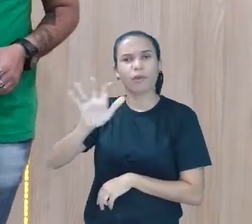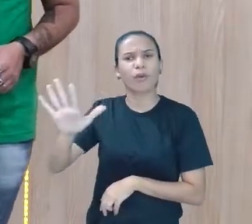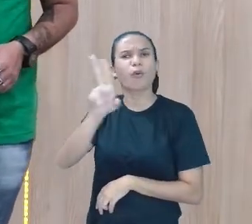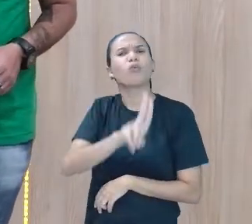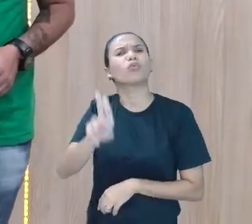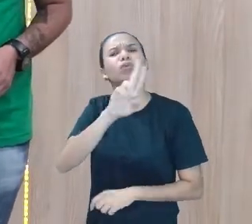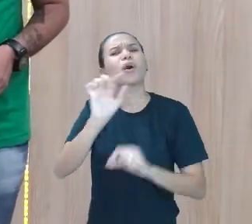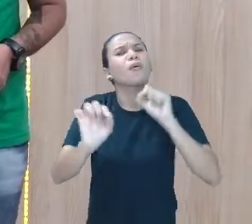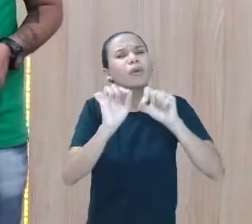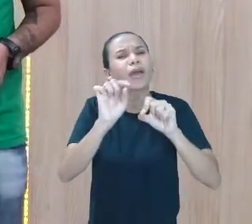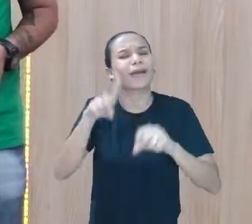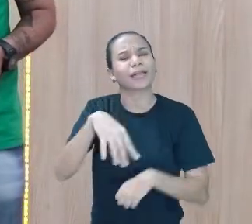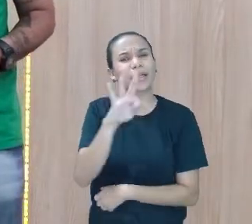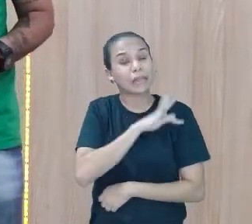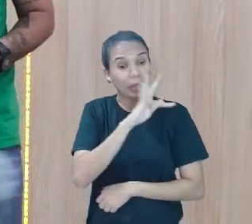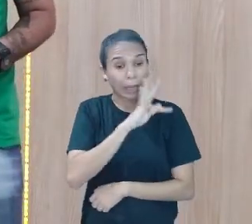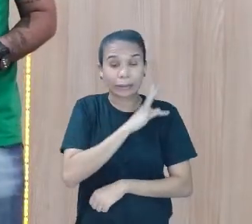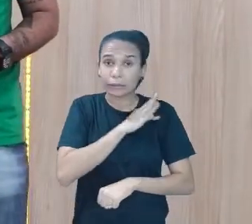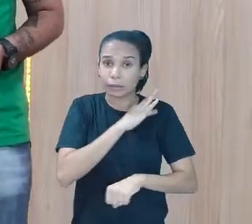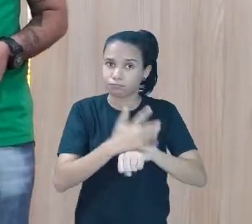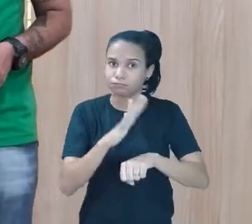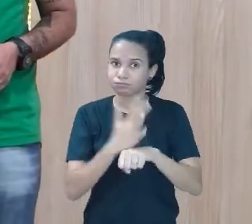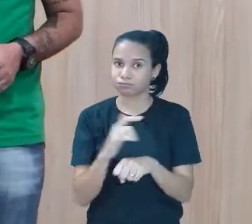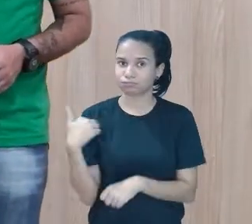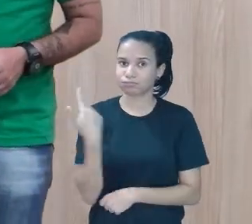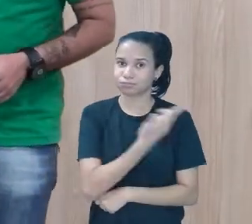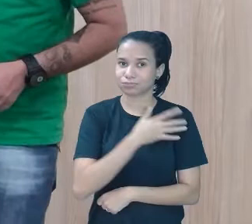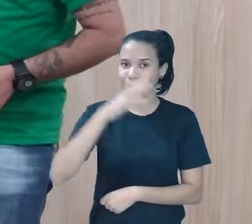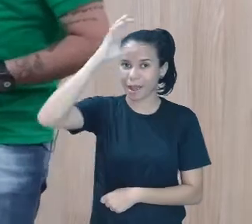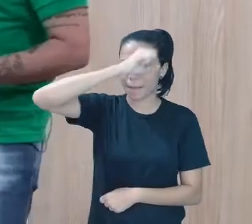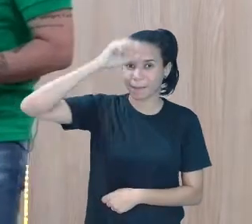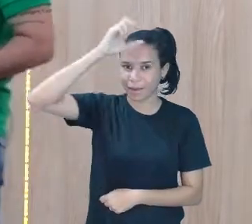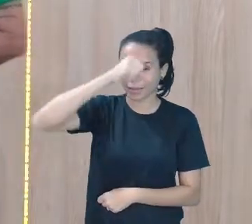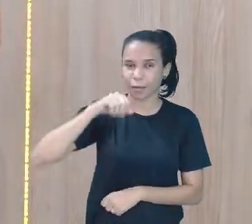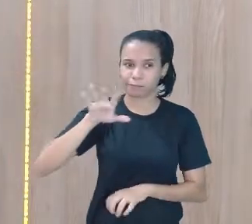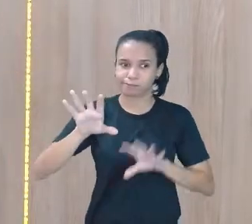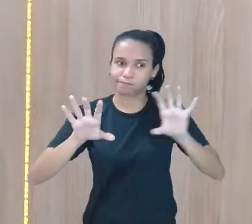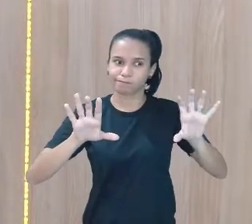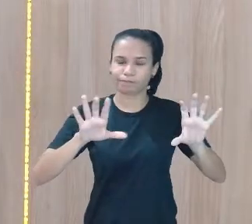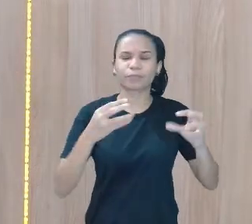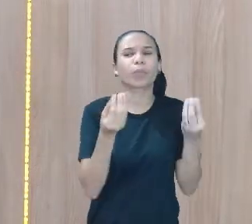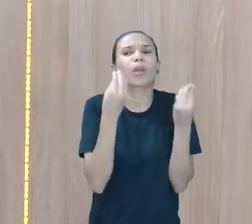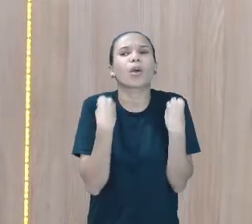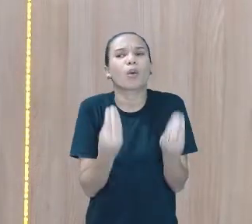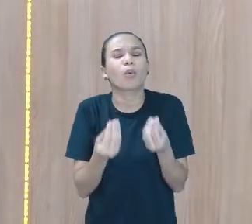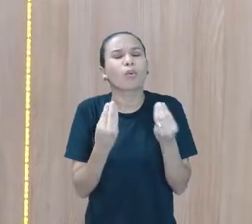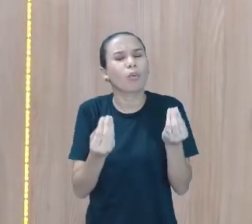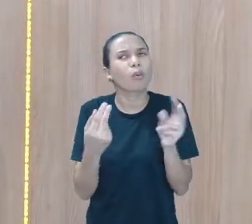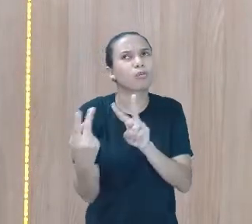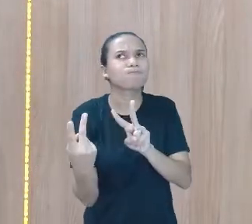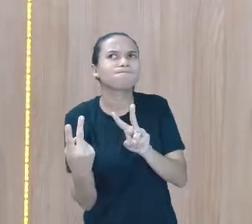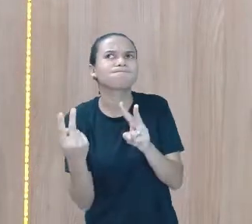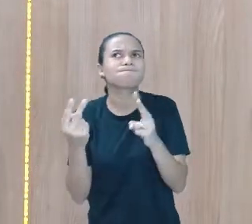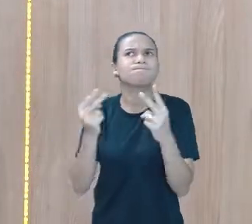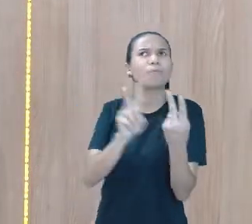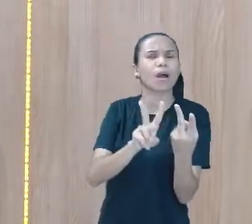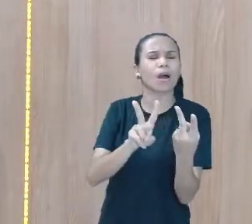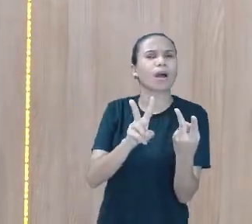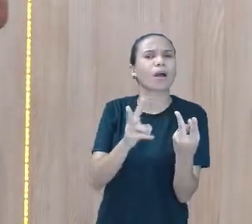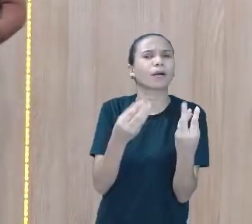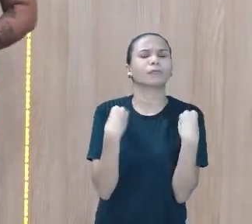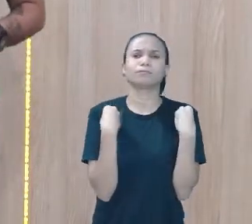técnicas. E a gente viu aqui nas nossas aulas duas técnicas, né? Ou seja, como é que eu transformo uma fração no